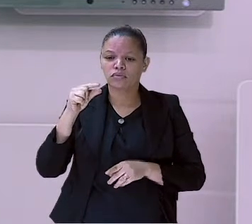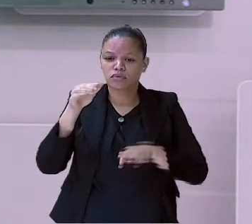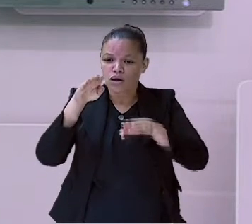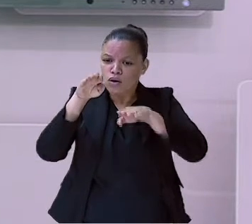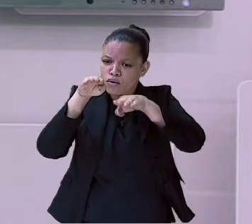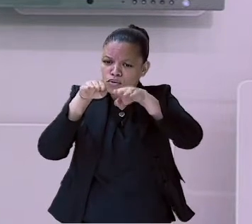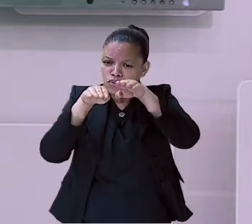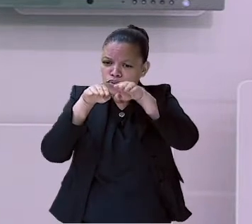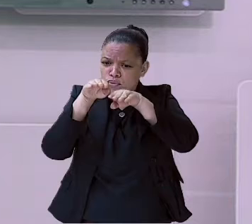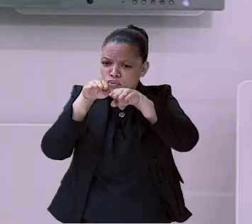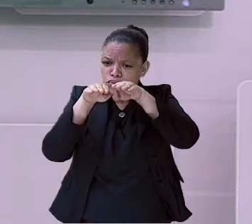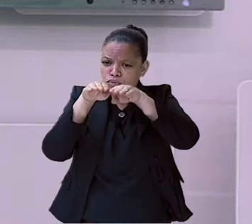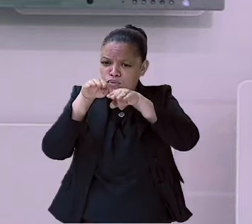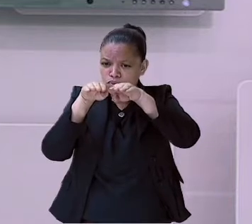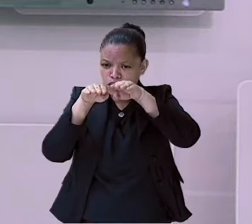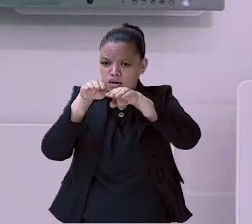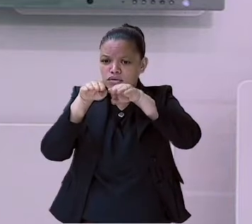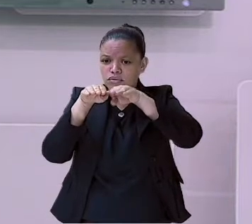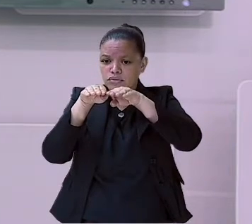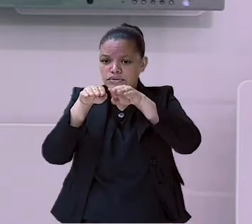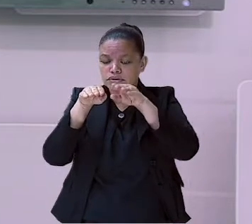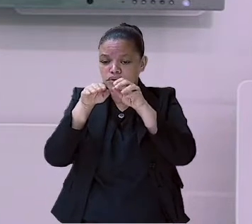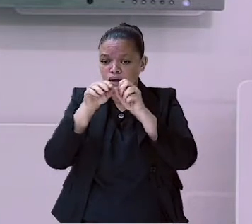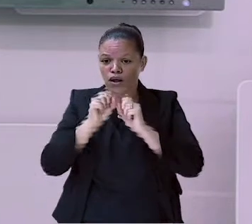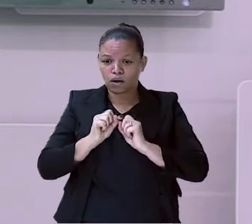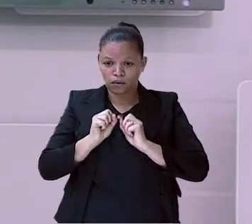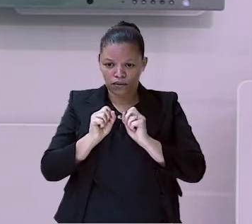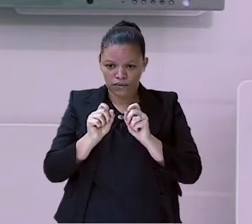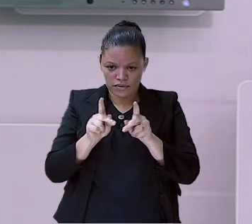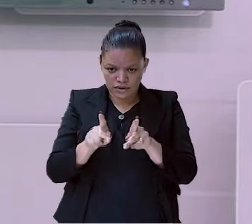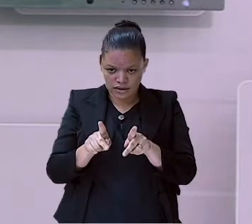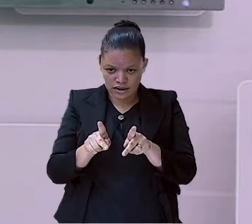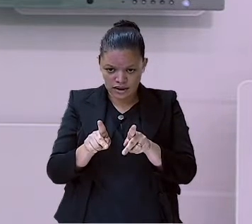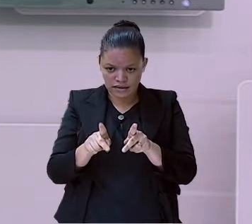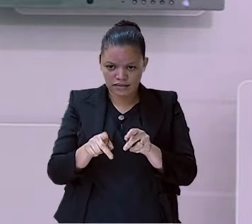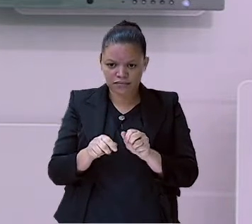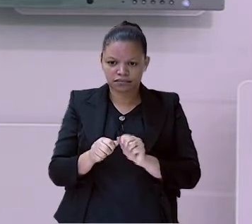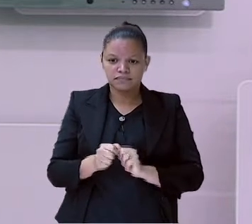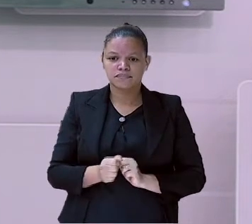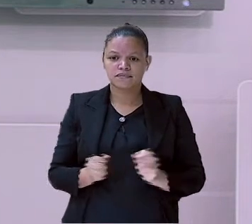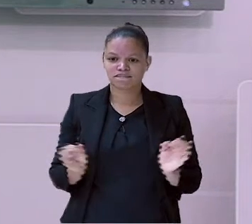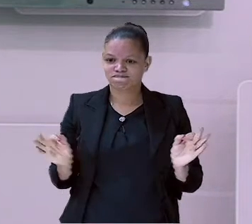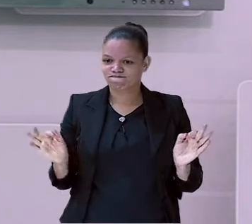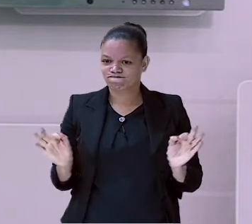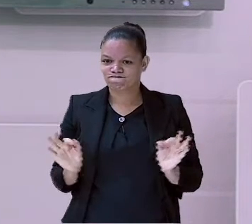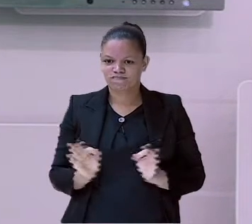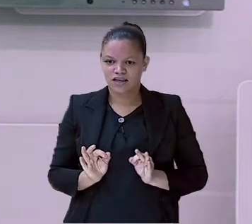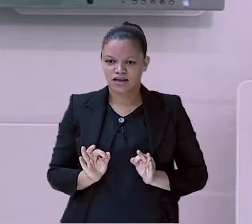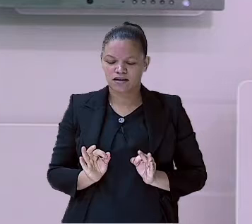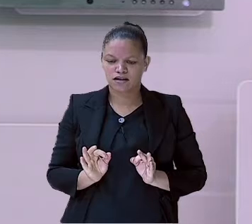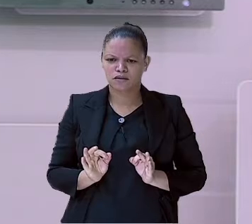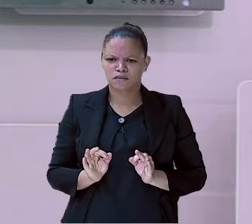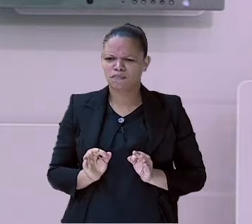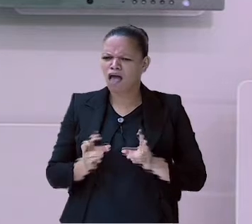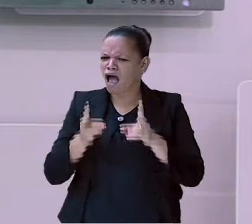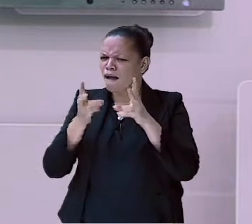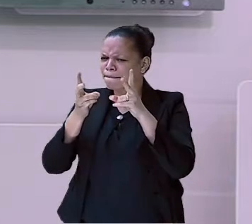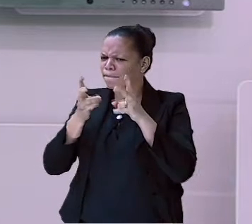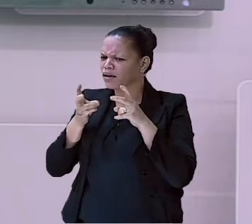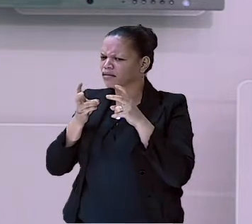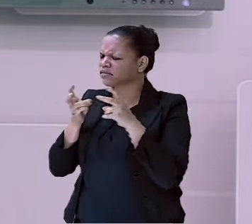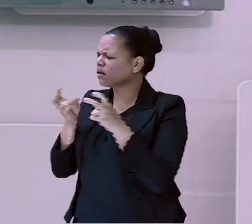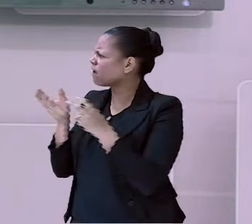reguladores. E ali nós temos os açúcares na parte dos energéticos, tá certo? Então você percebe